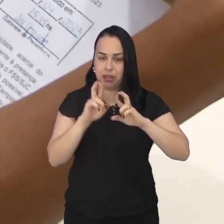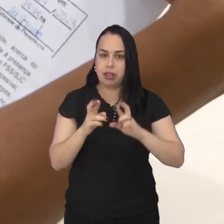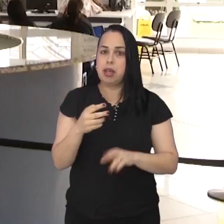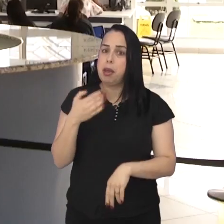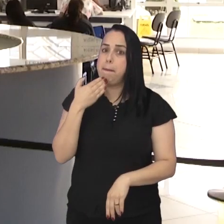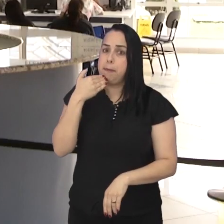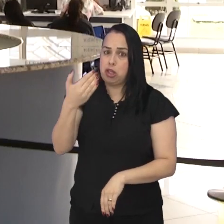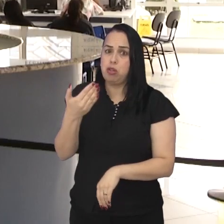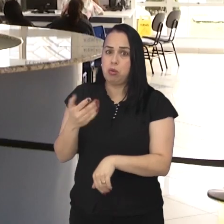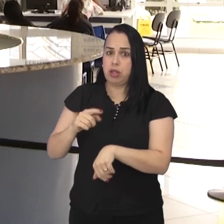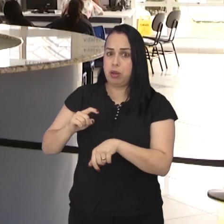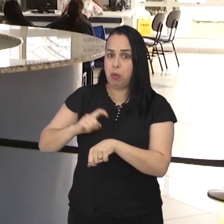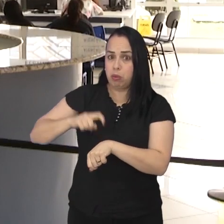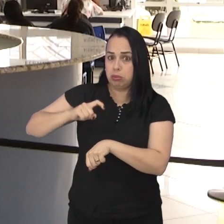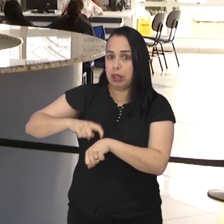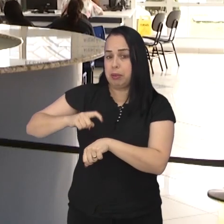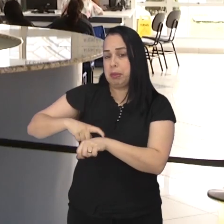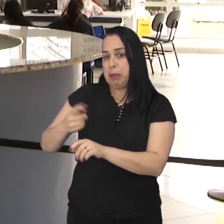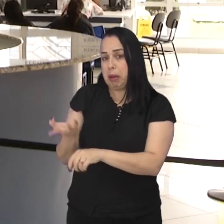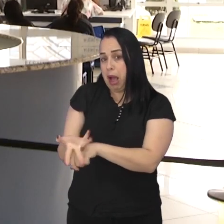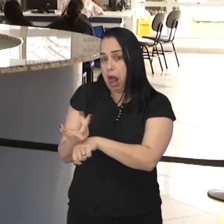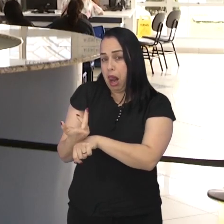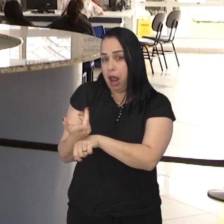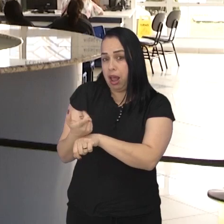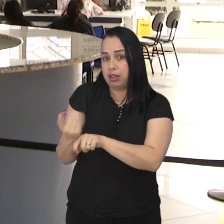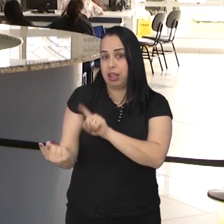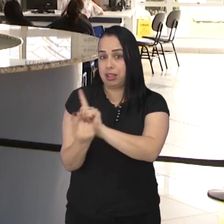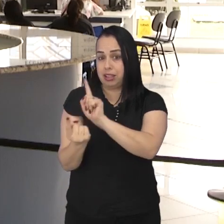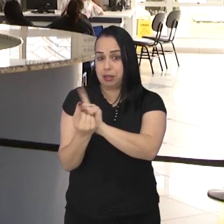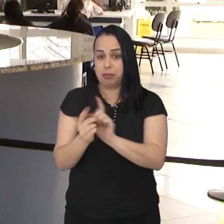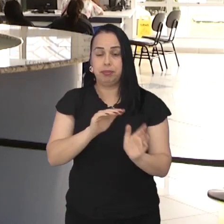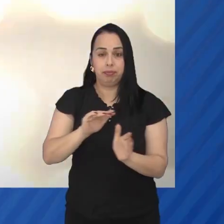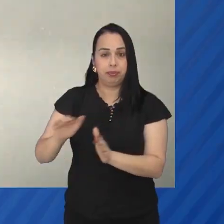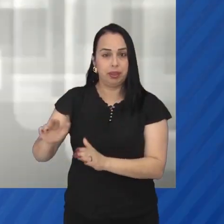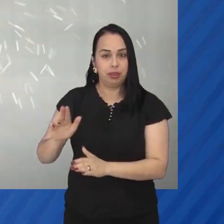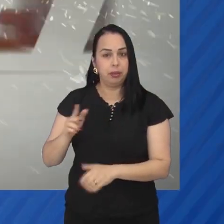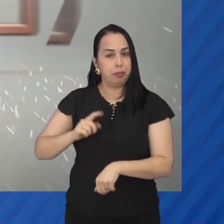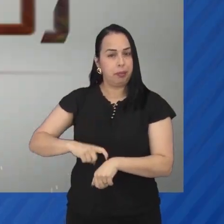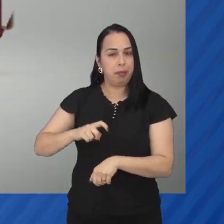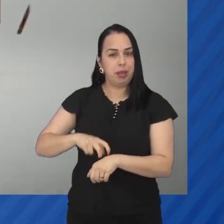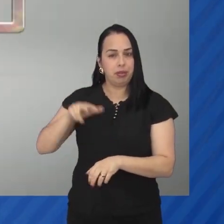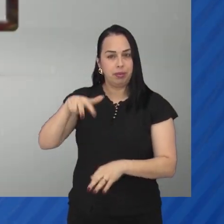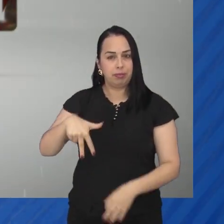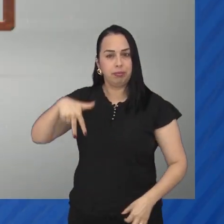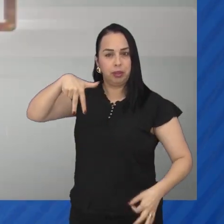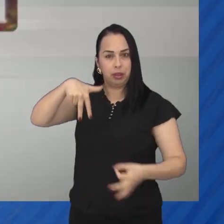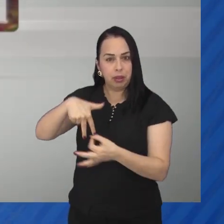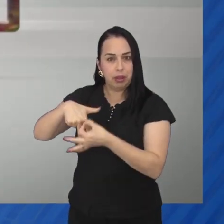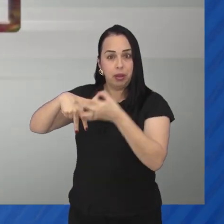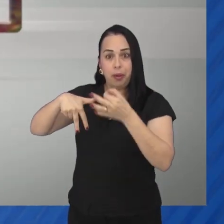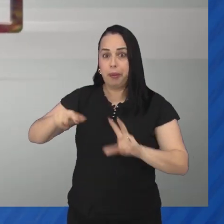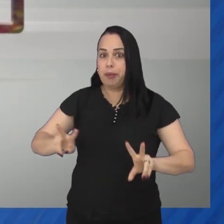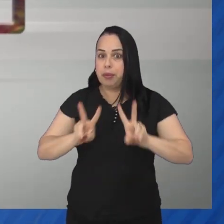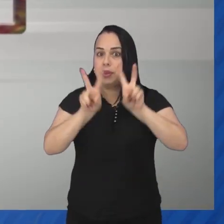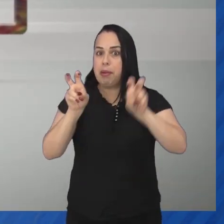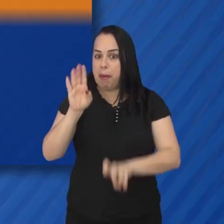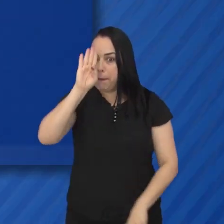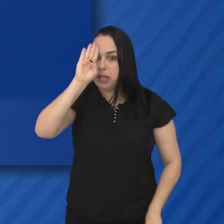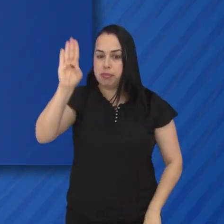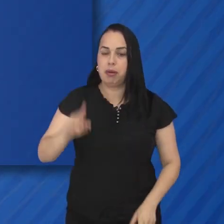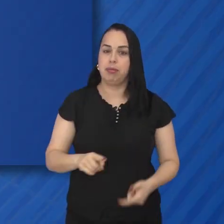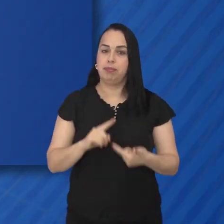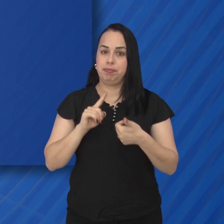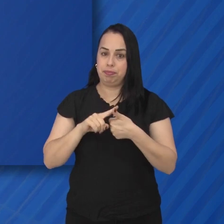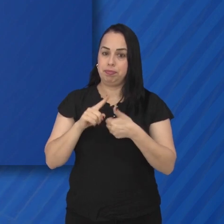também pediam agilidade no atendimento à saúde para a população. Já durante o Pinga-Fogo, os principais temas abordados